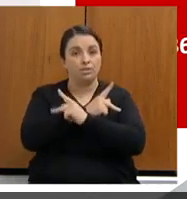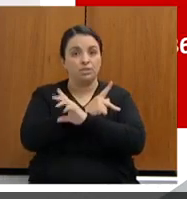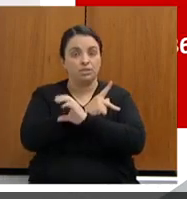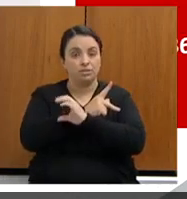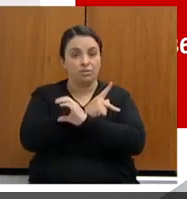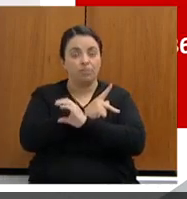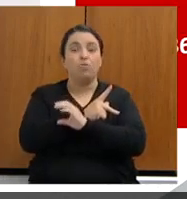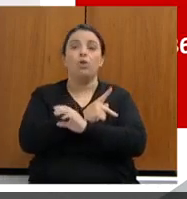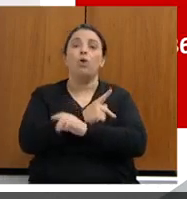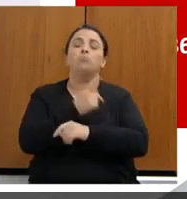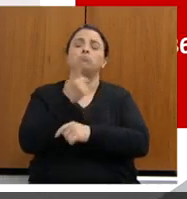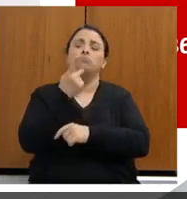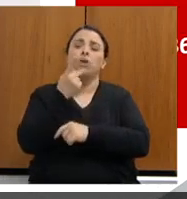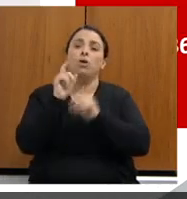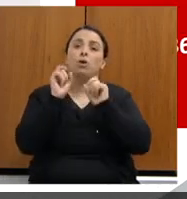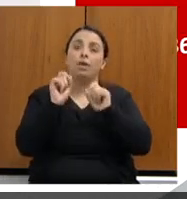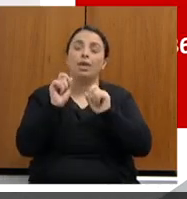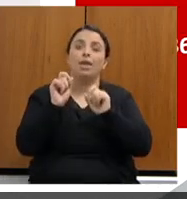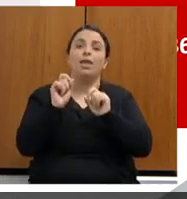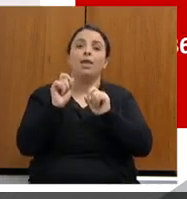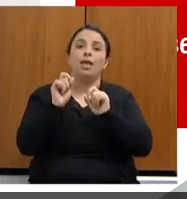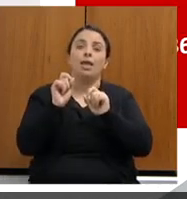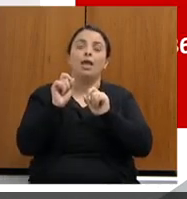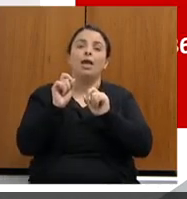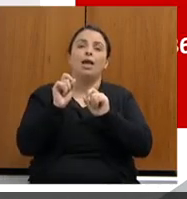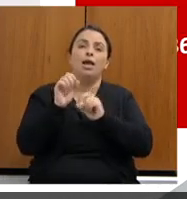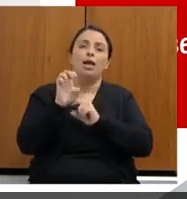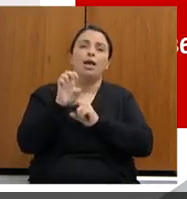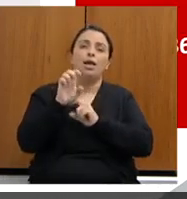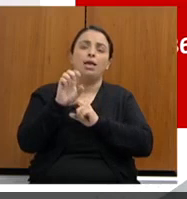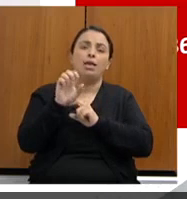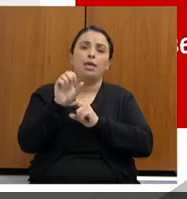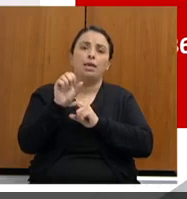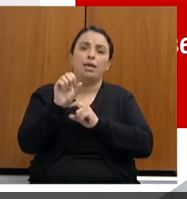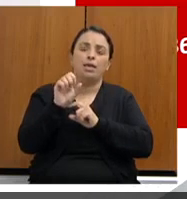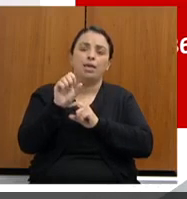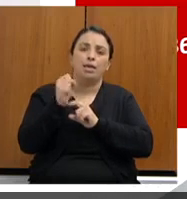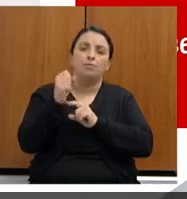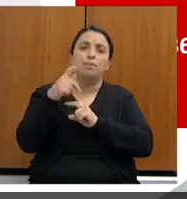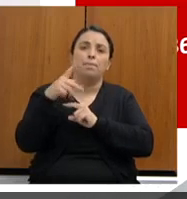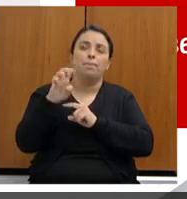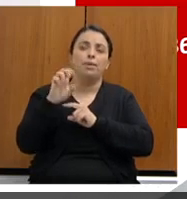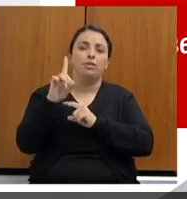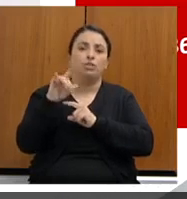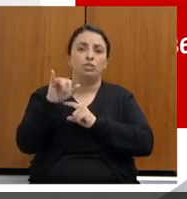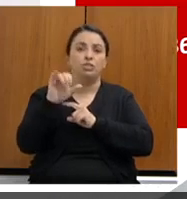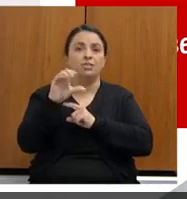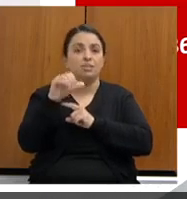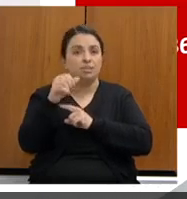mencionar aí a Expedição no semestre de 326